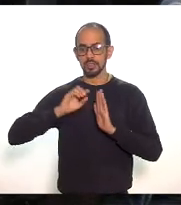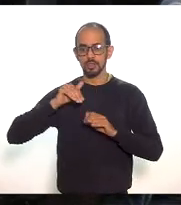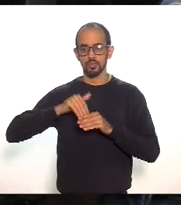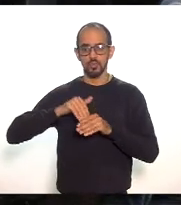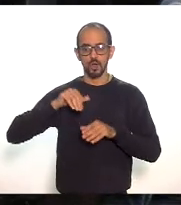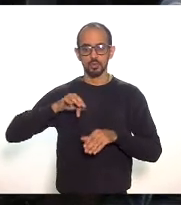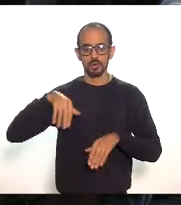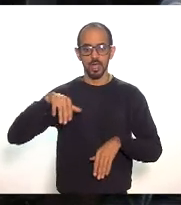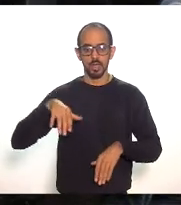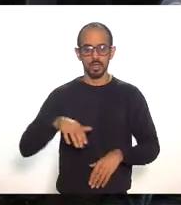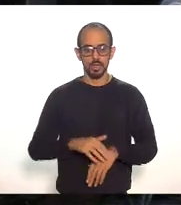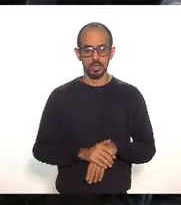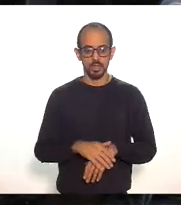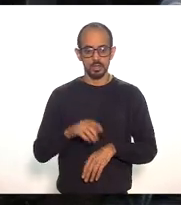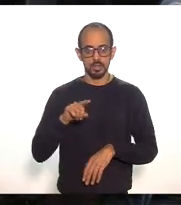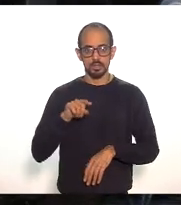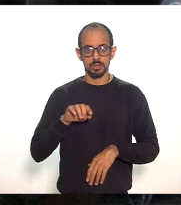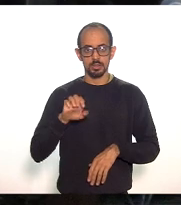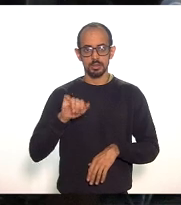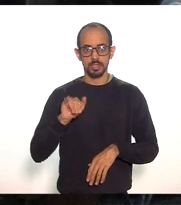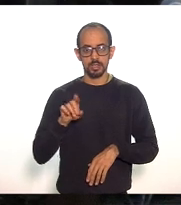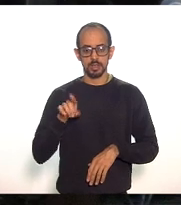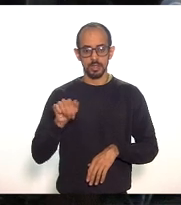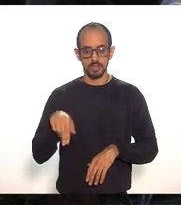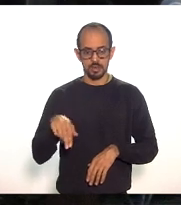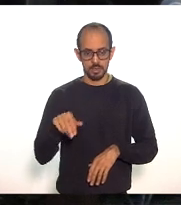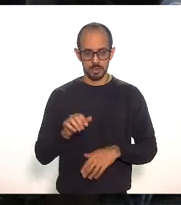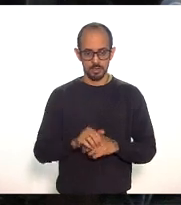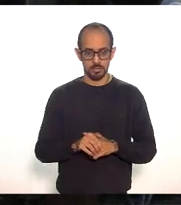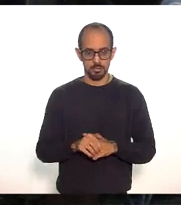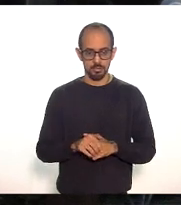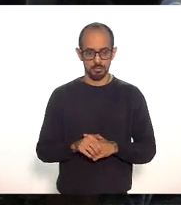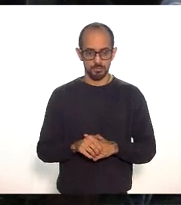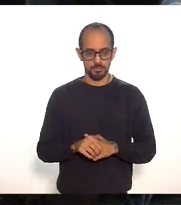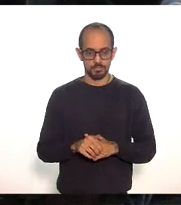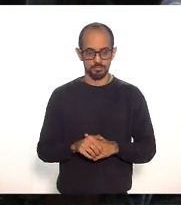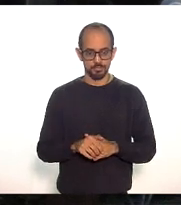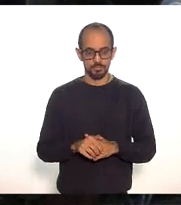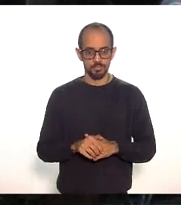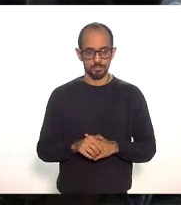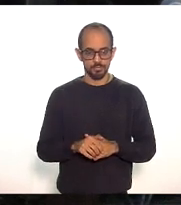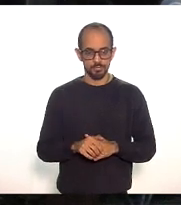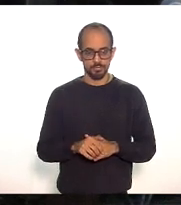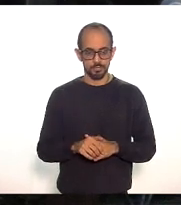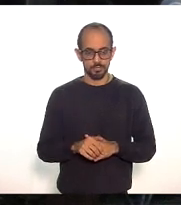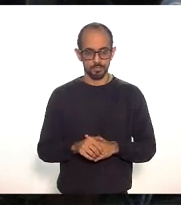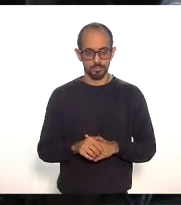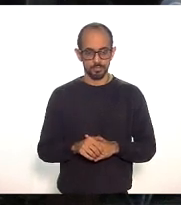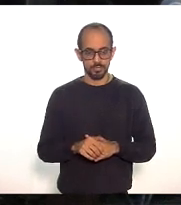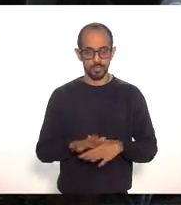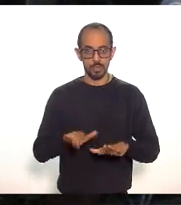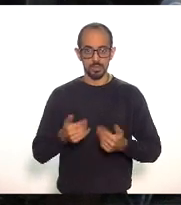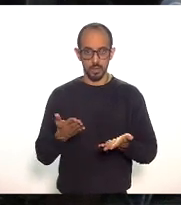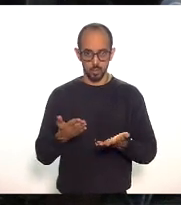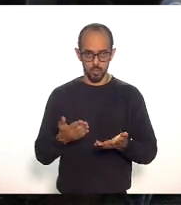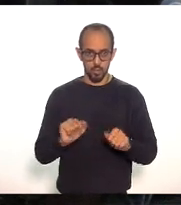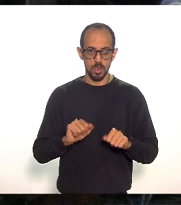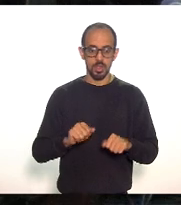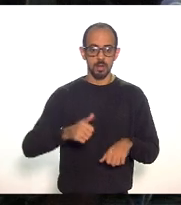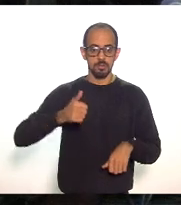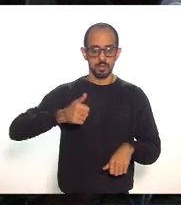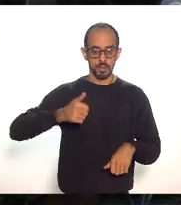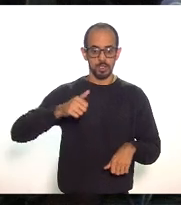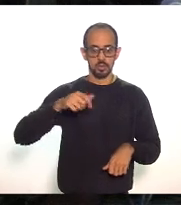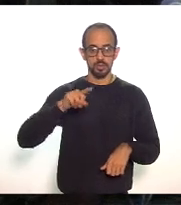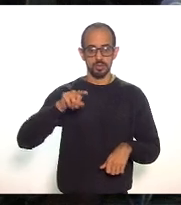Eu pedi. Então, Zeidan declara voto, em seguida, deputada Renata. Questão de ordem, senhor presidente. Então, vamos assim. Deputada Zeidan